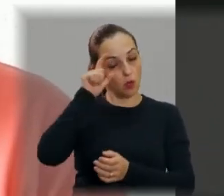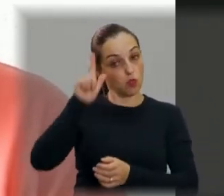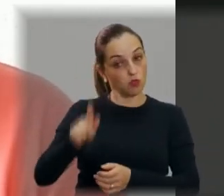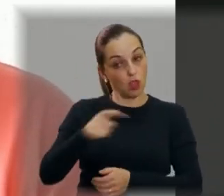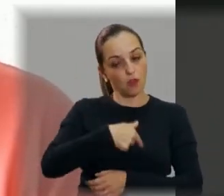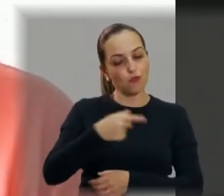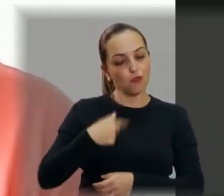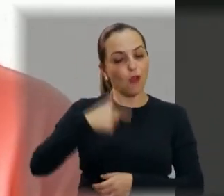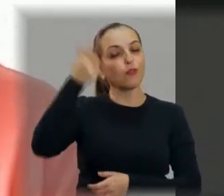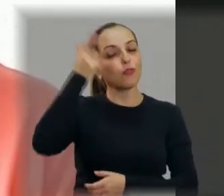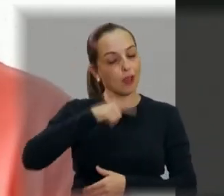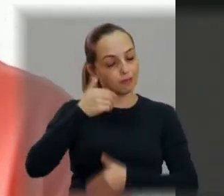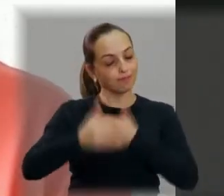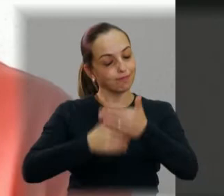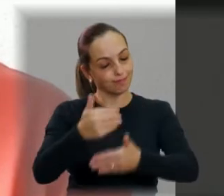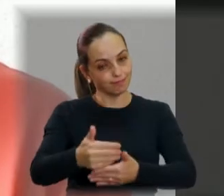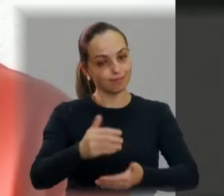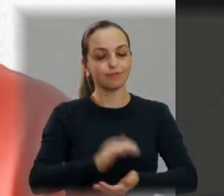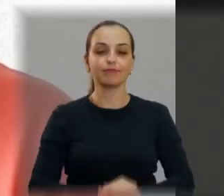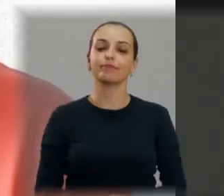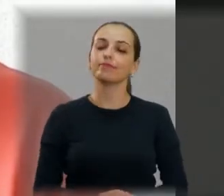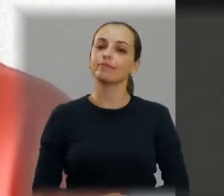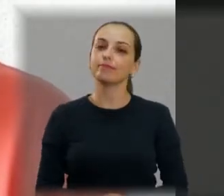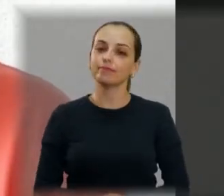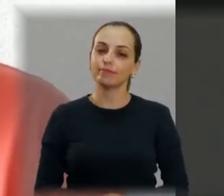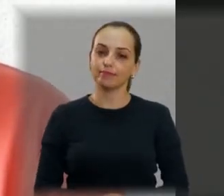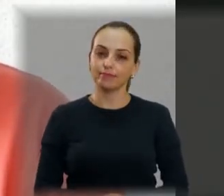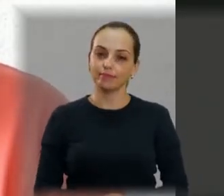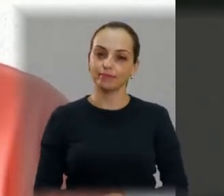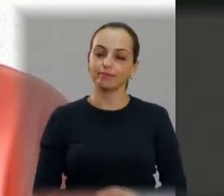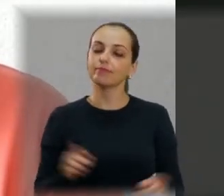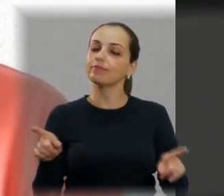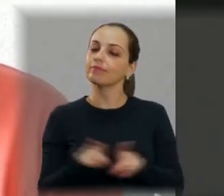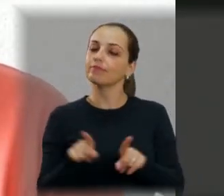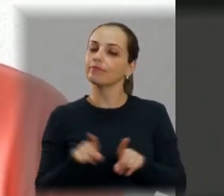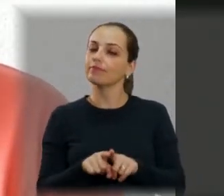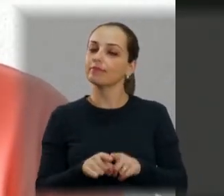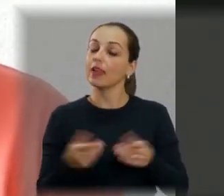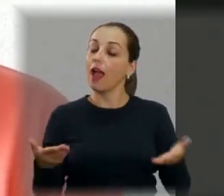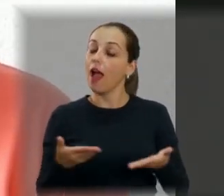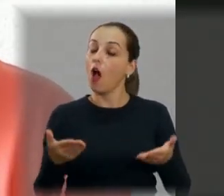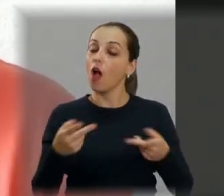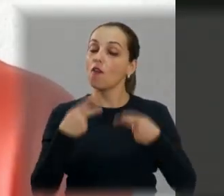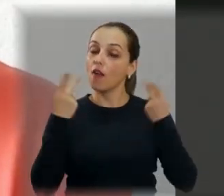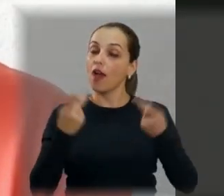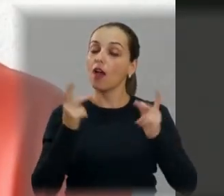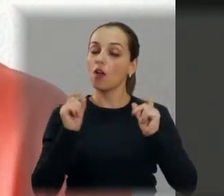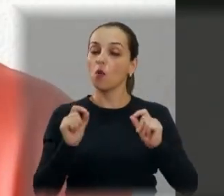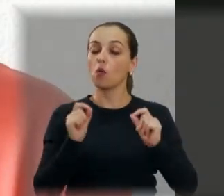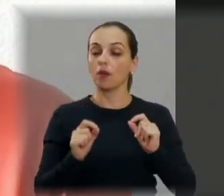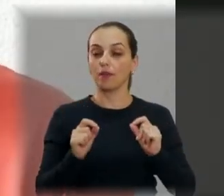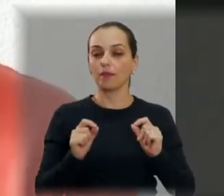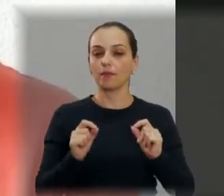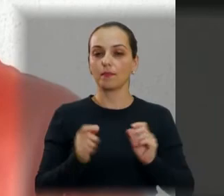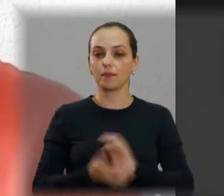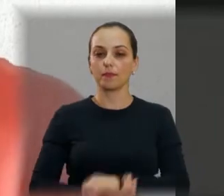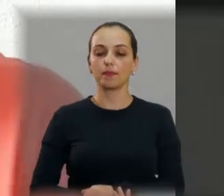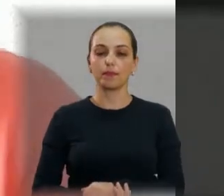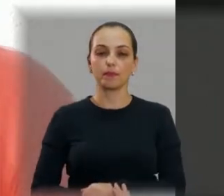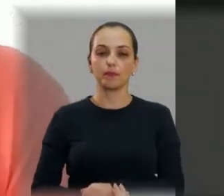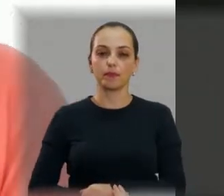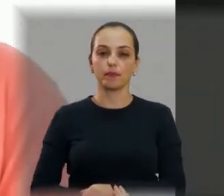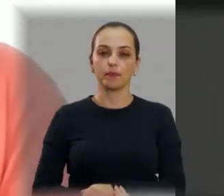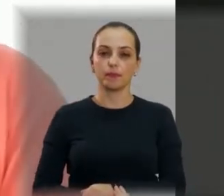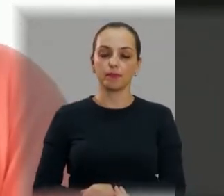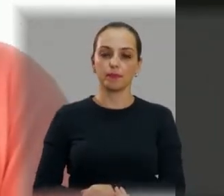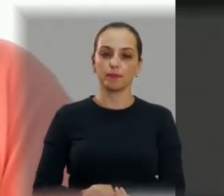nós vamos conseguir avançar. Por fim, eu gostaria aqui de deixar observado, presidente, um minuto, perfeito, é o que eu